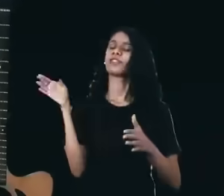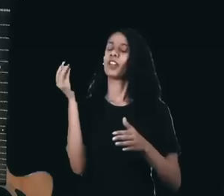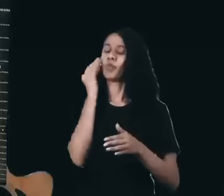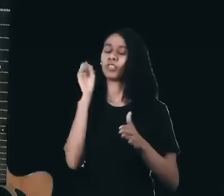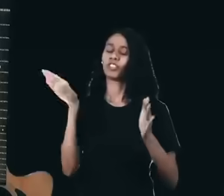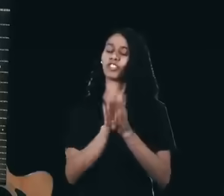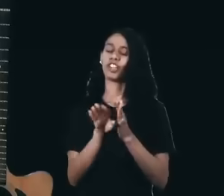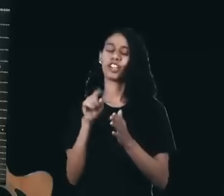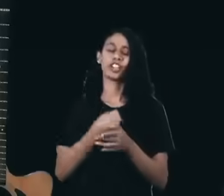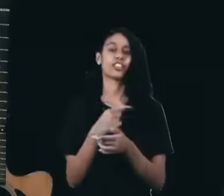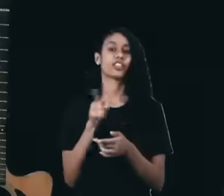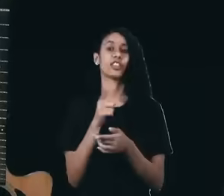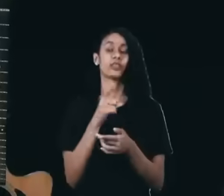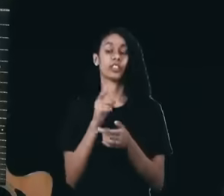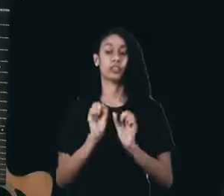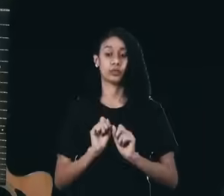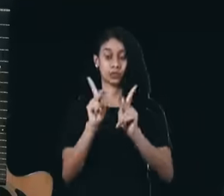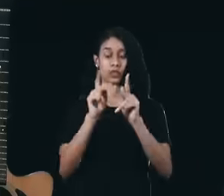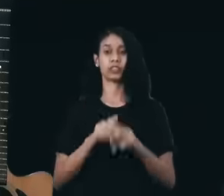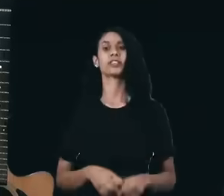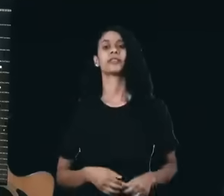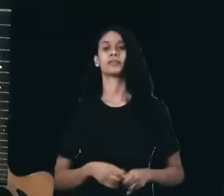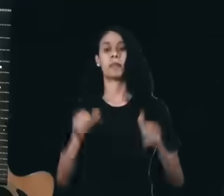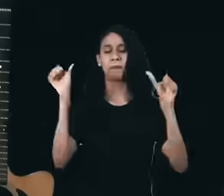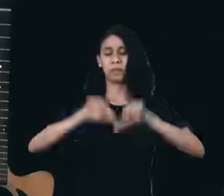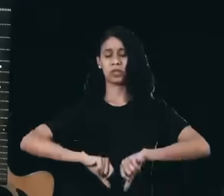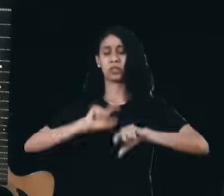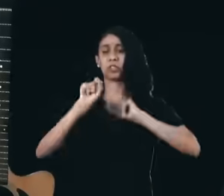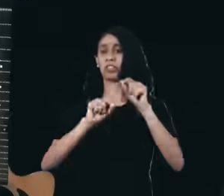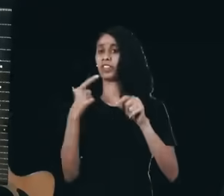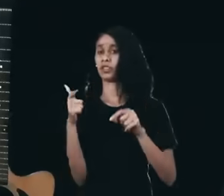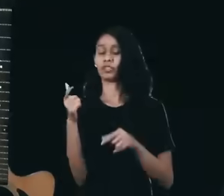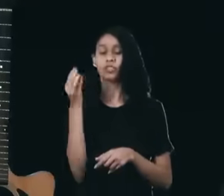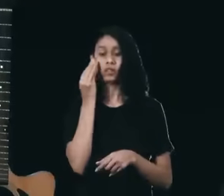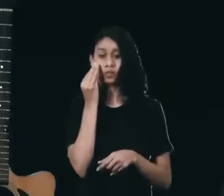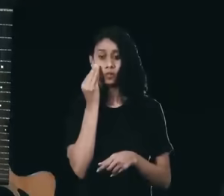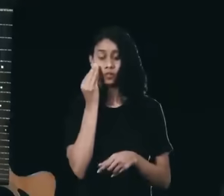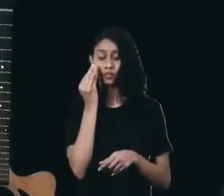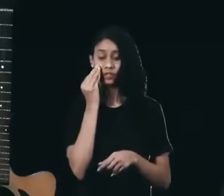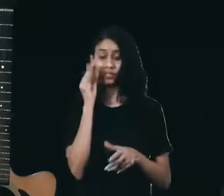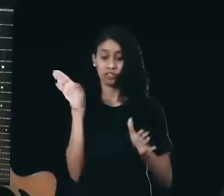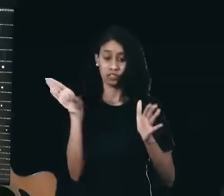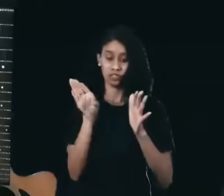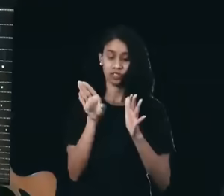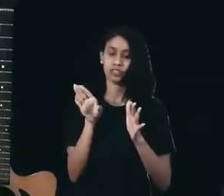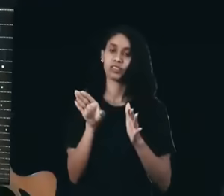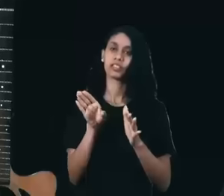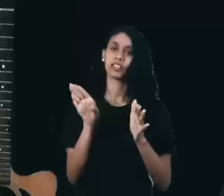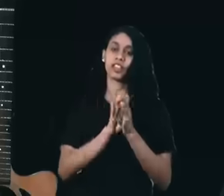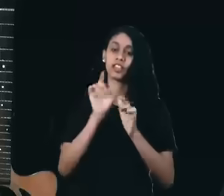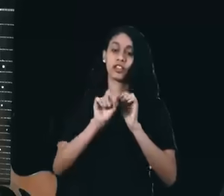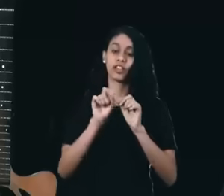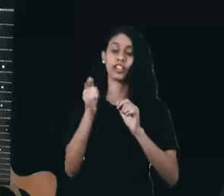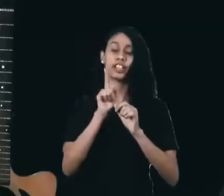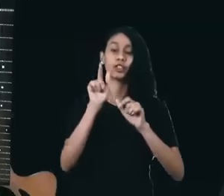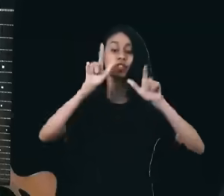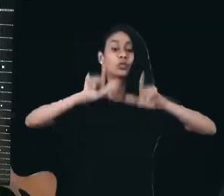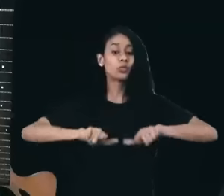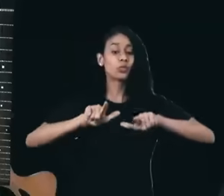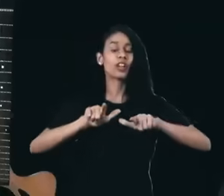gente não está preparado. Pior do que não ter uma chance é a chance chegar e a gente não está no lugar da